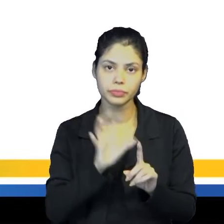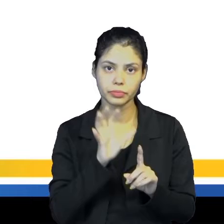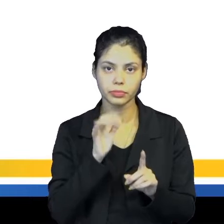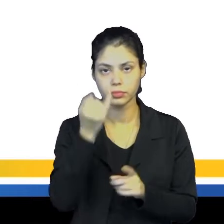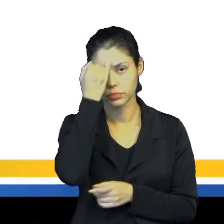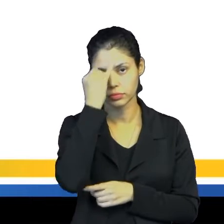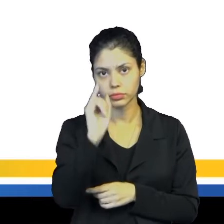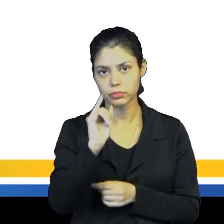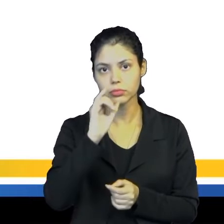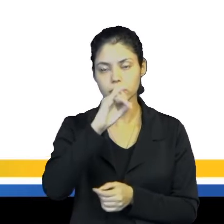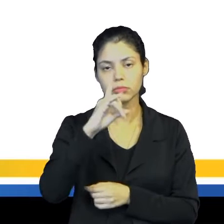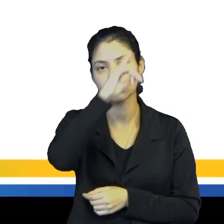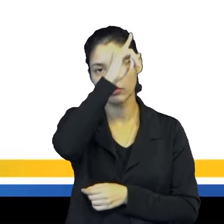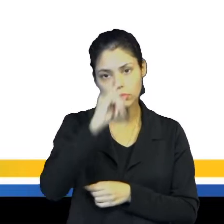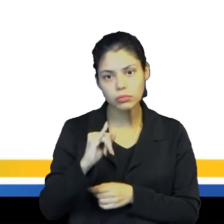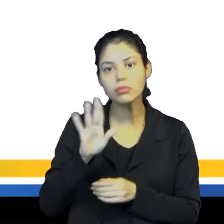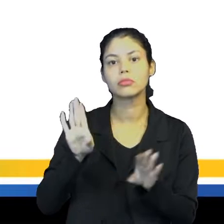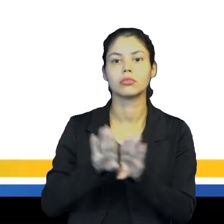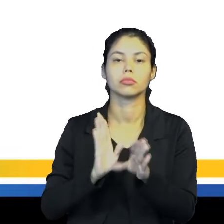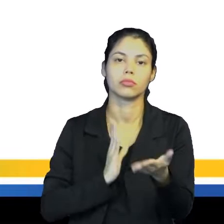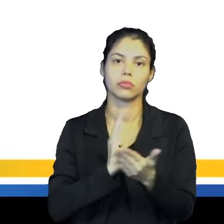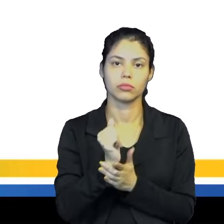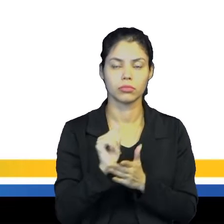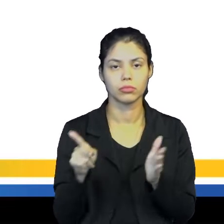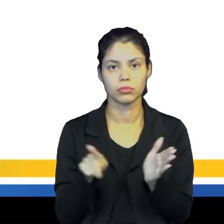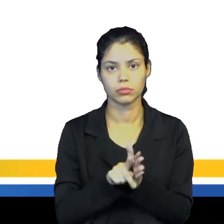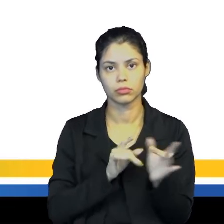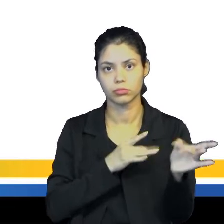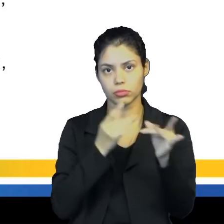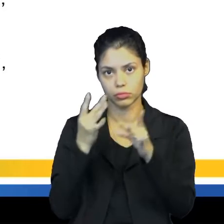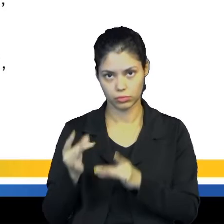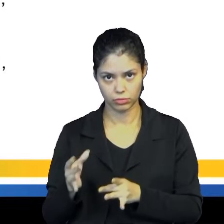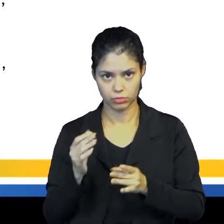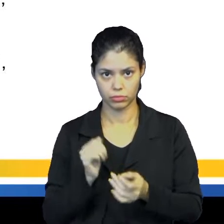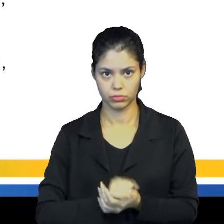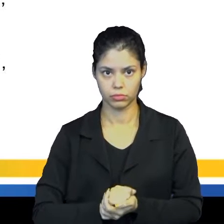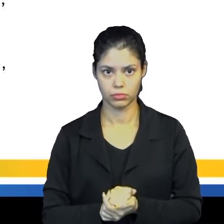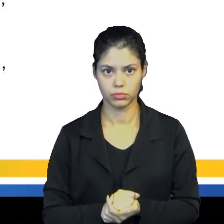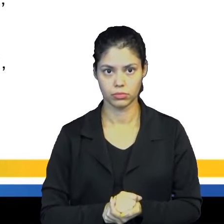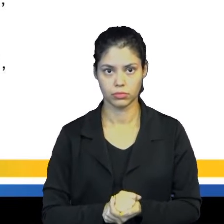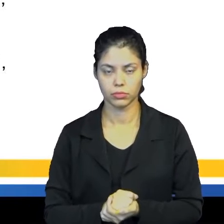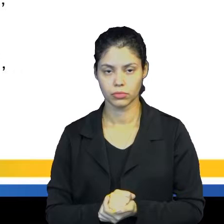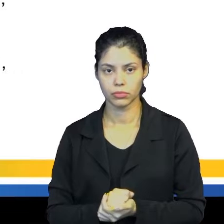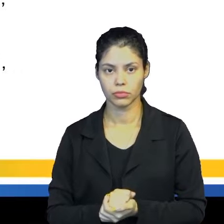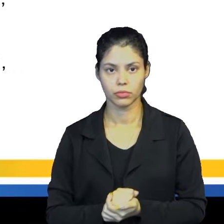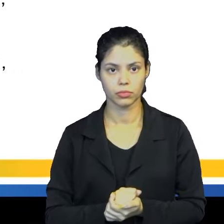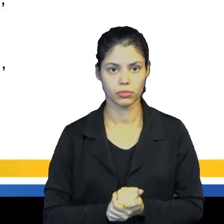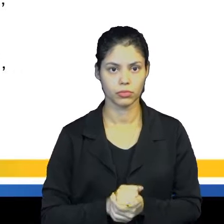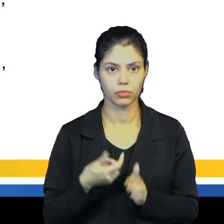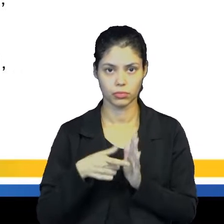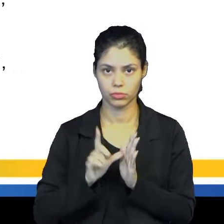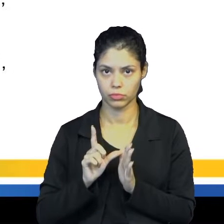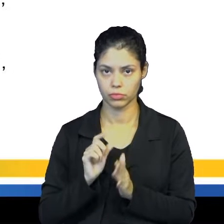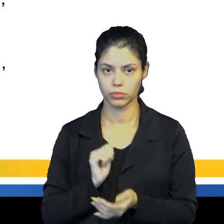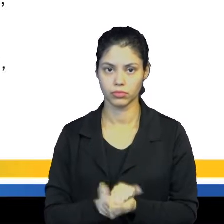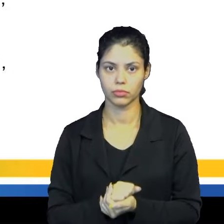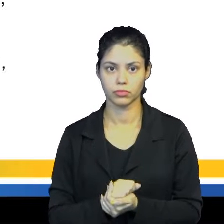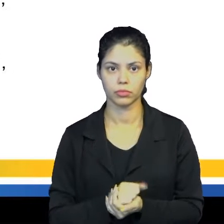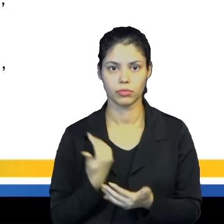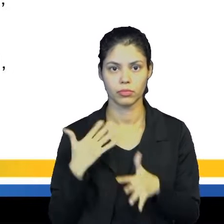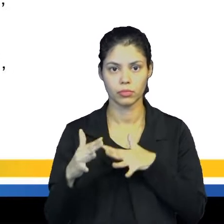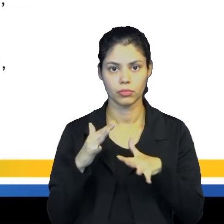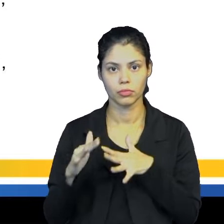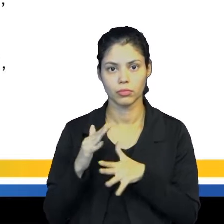das ideias iluministas, né, e a busca pela independência comercial. Os antecedentes.